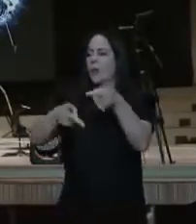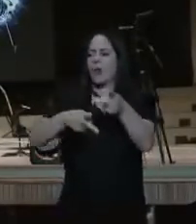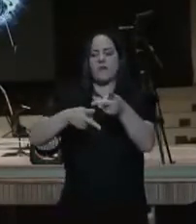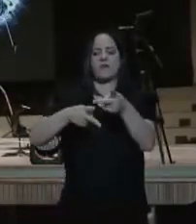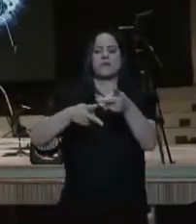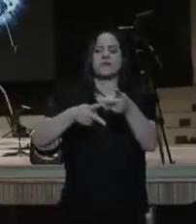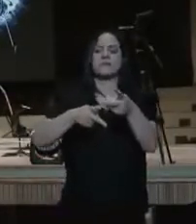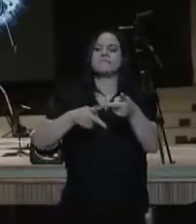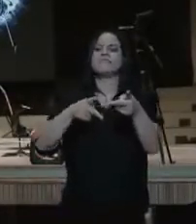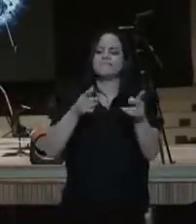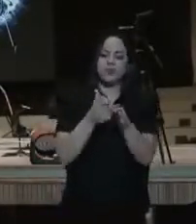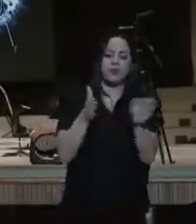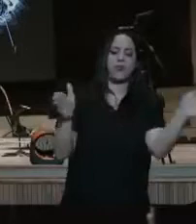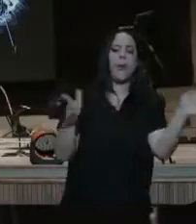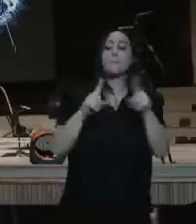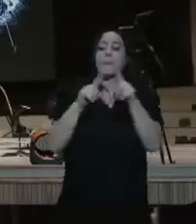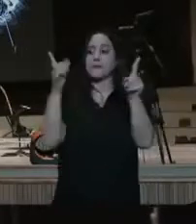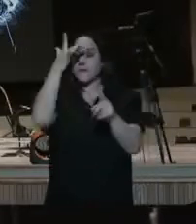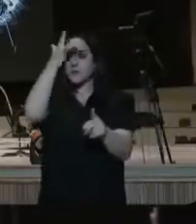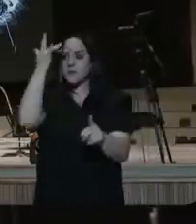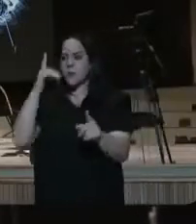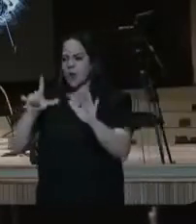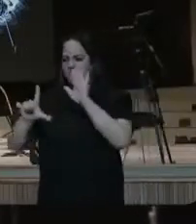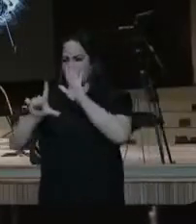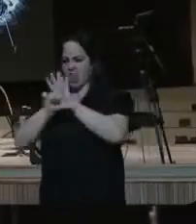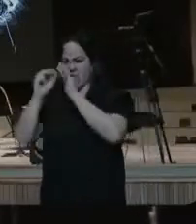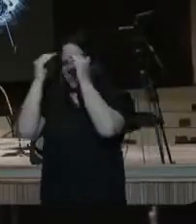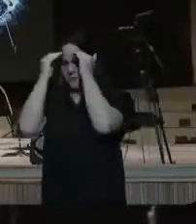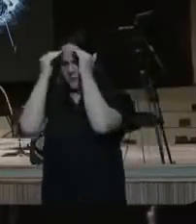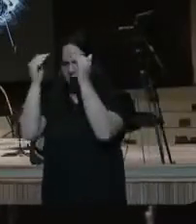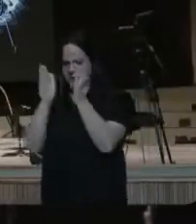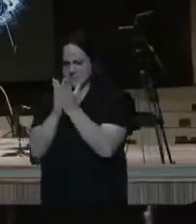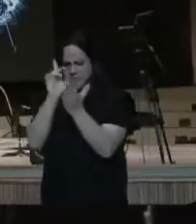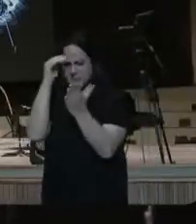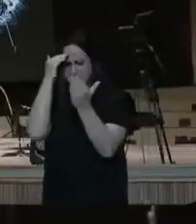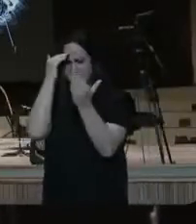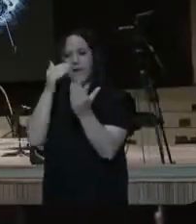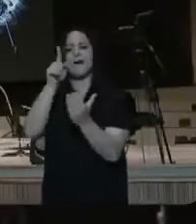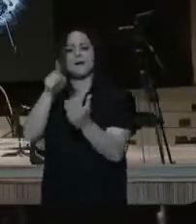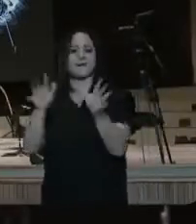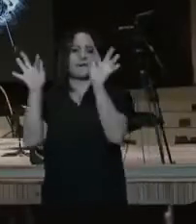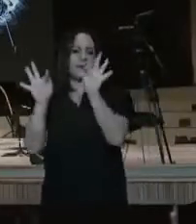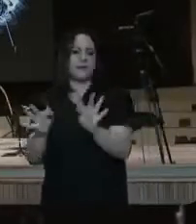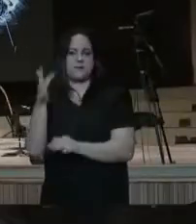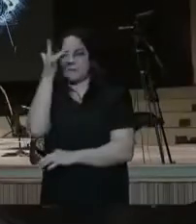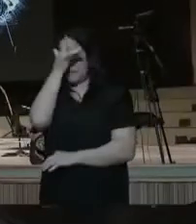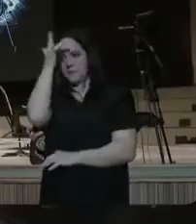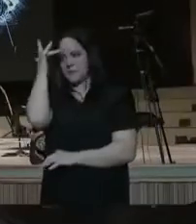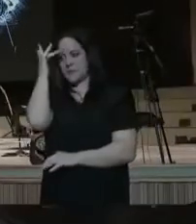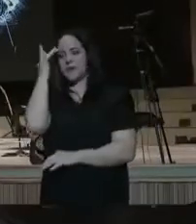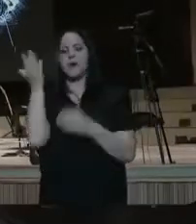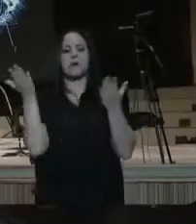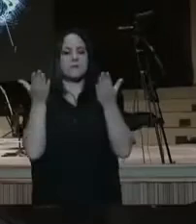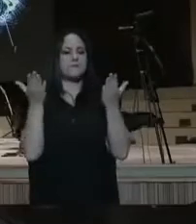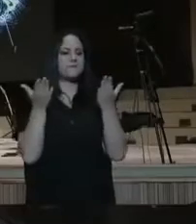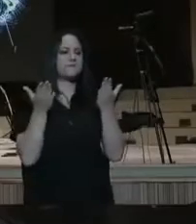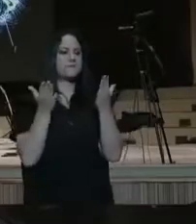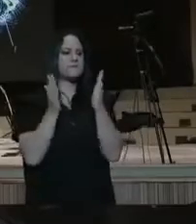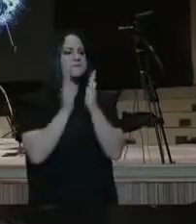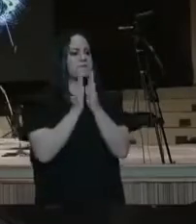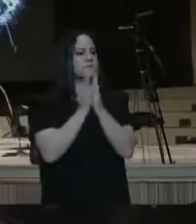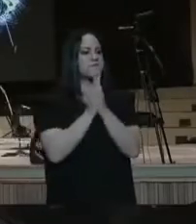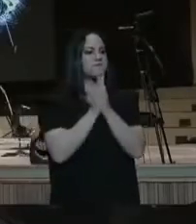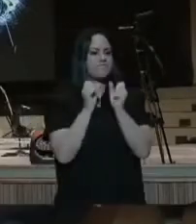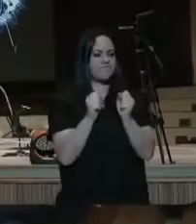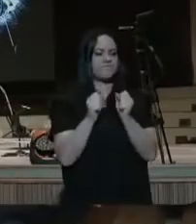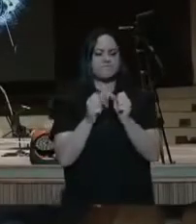guarda a lei e se é feliz eu quero te convidar nessa hora tendo lido esse versículo a fechar seus olhos comigo para que